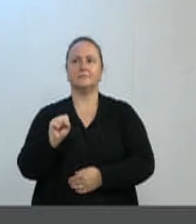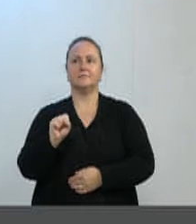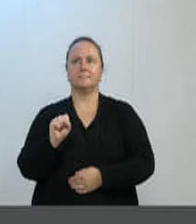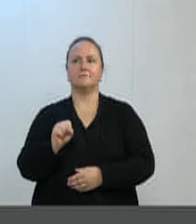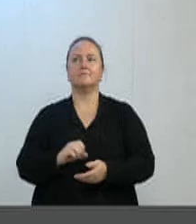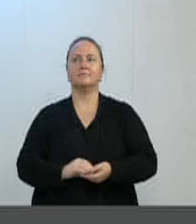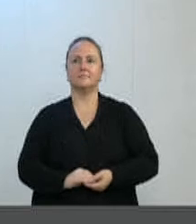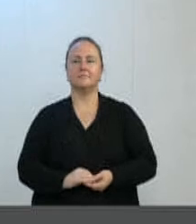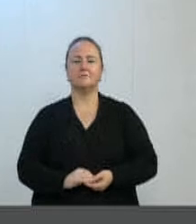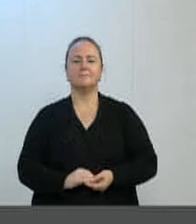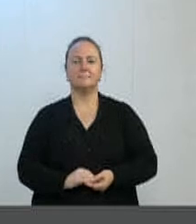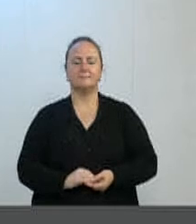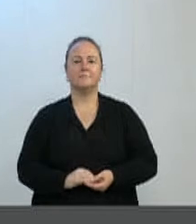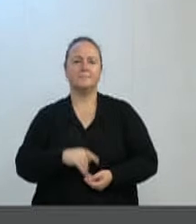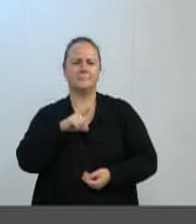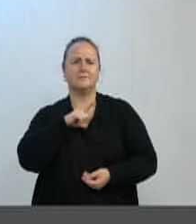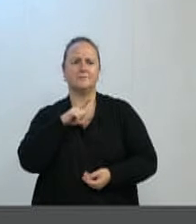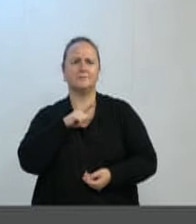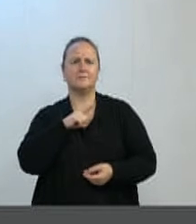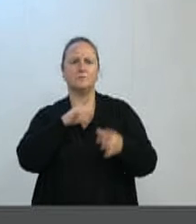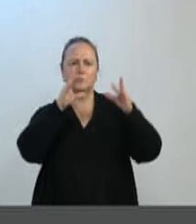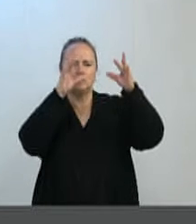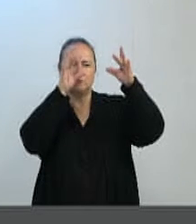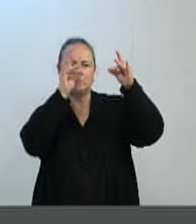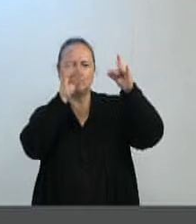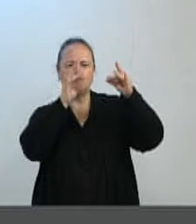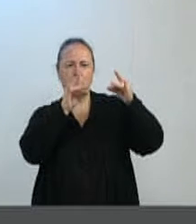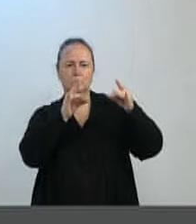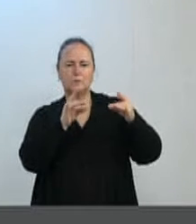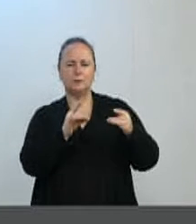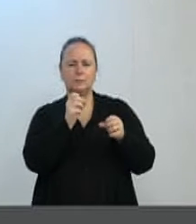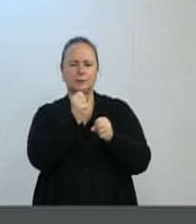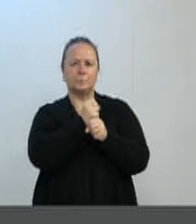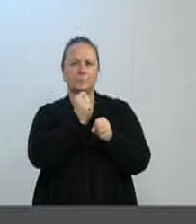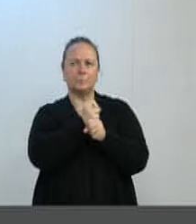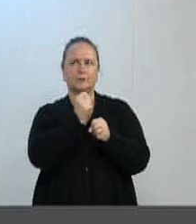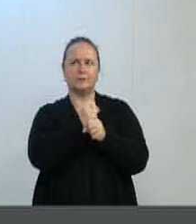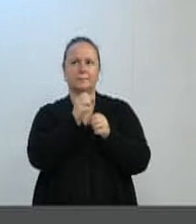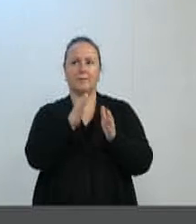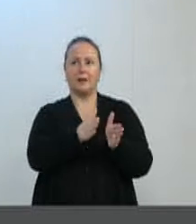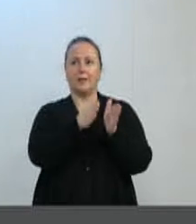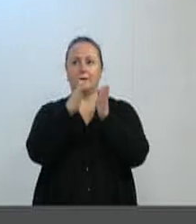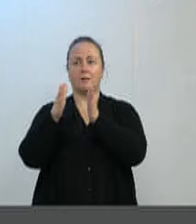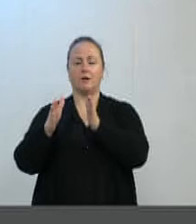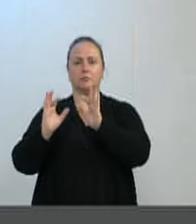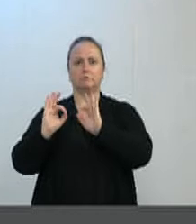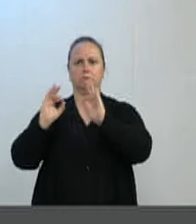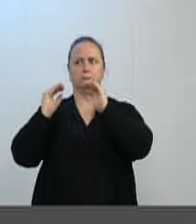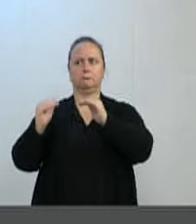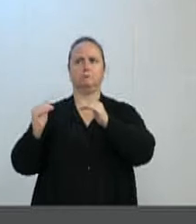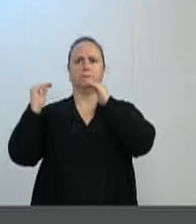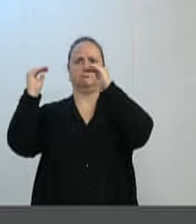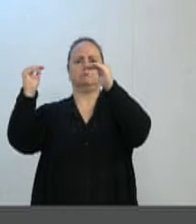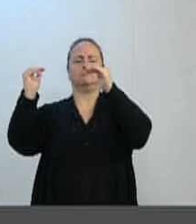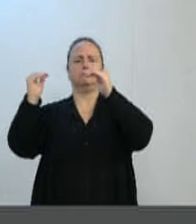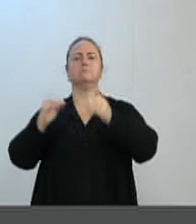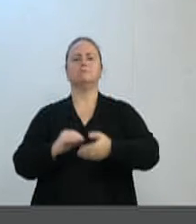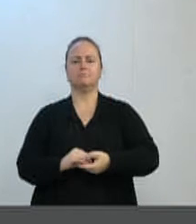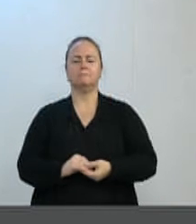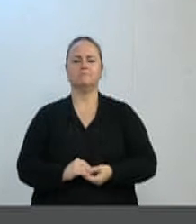de lambrequins, e do lado, aquela casa mais imponente, era a casa do